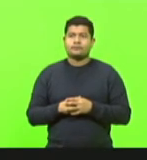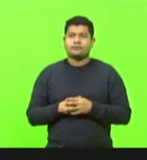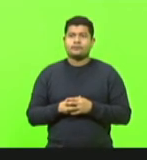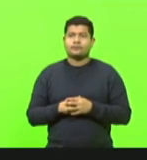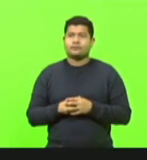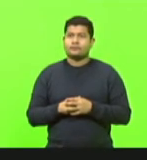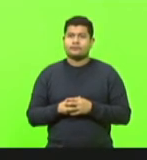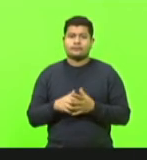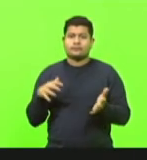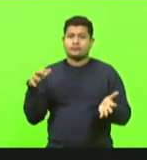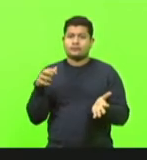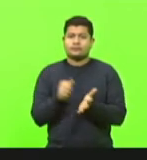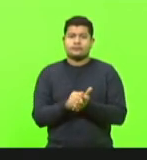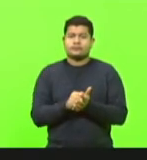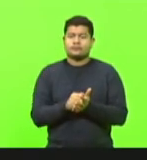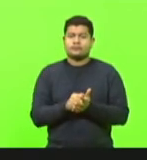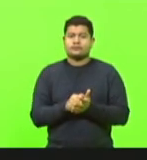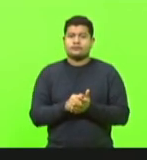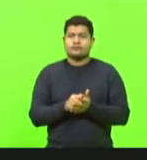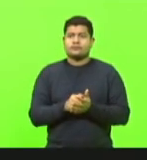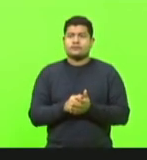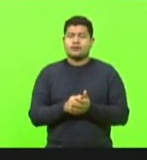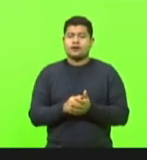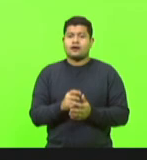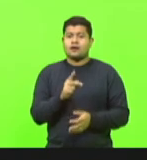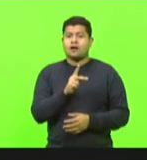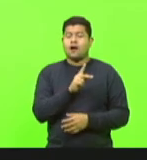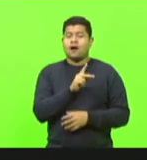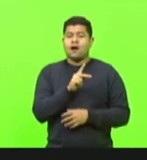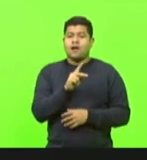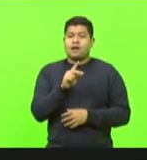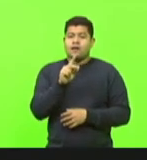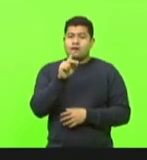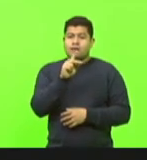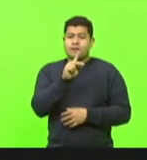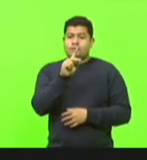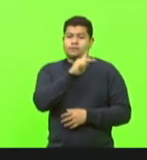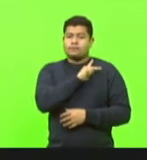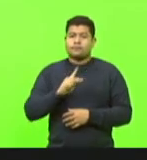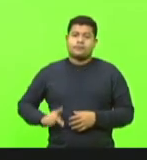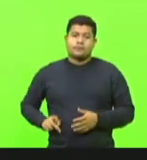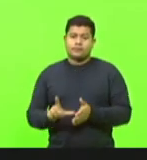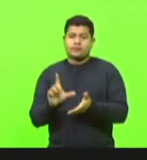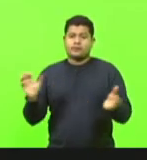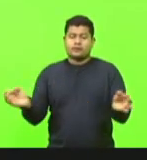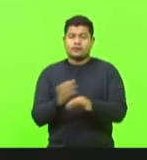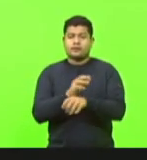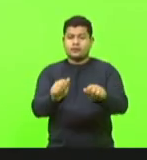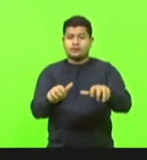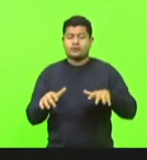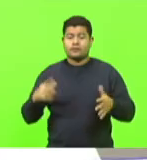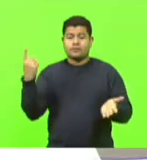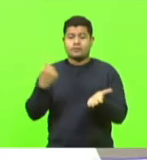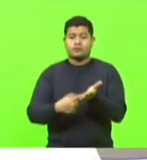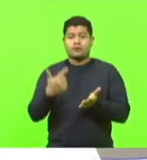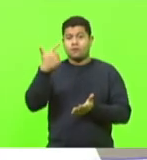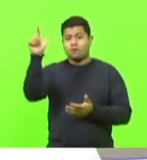Não havendo nenhum deputado inscrito, essa presidência, antes de encerrar a sessão, convoca outra ordinária para